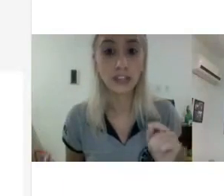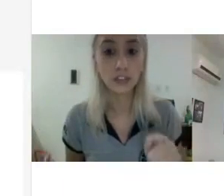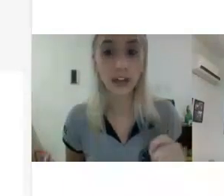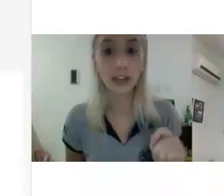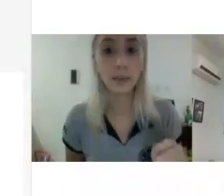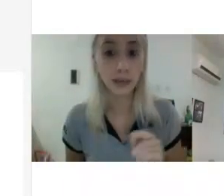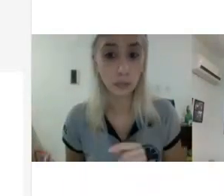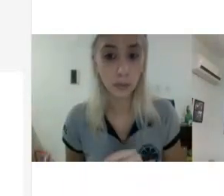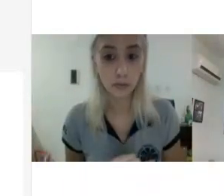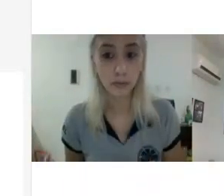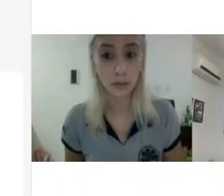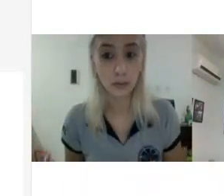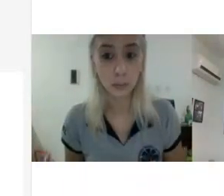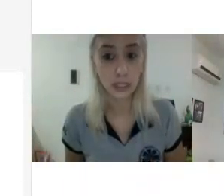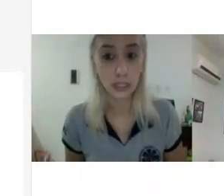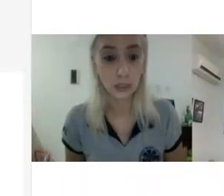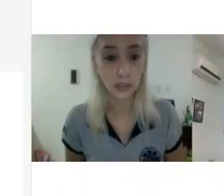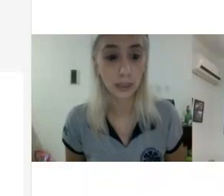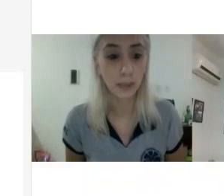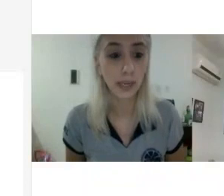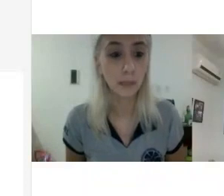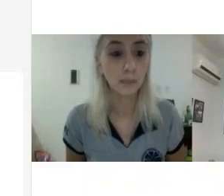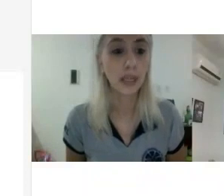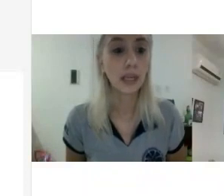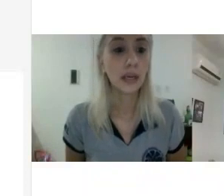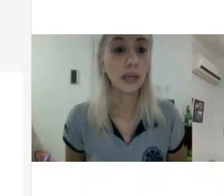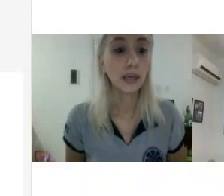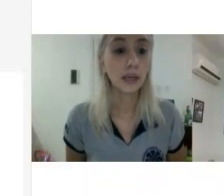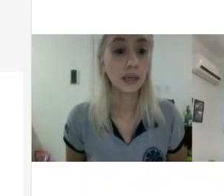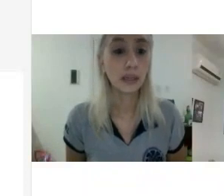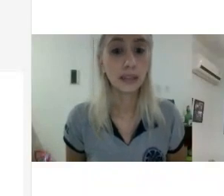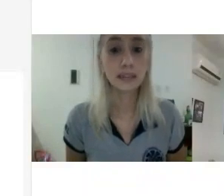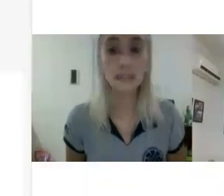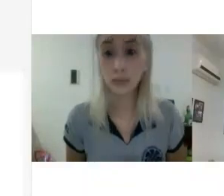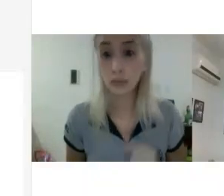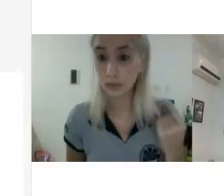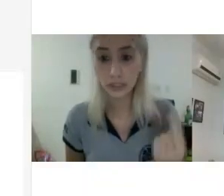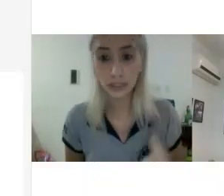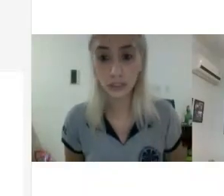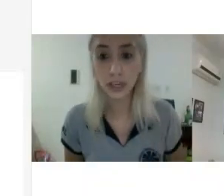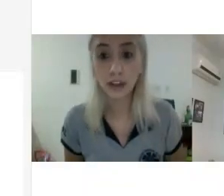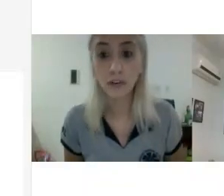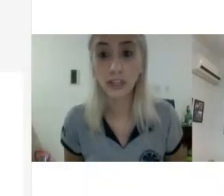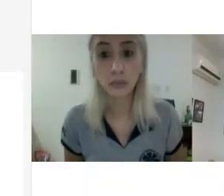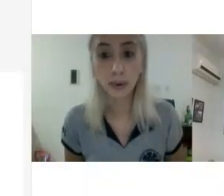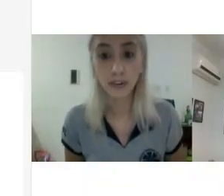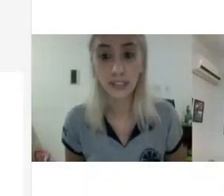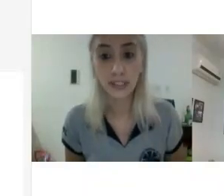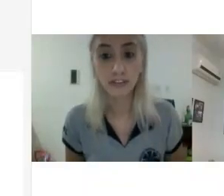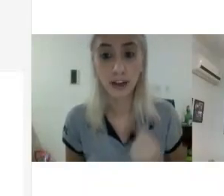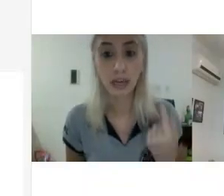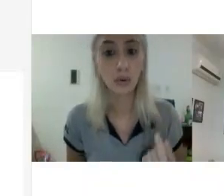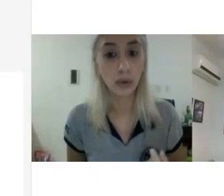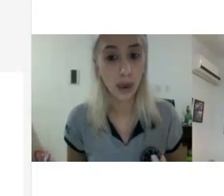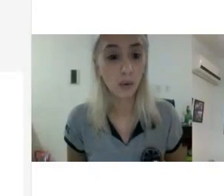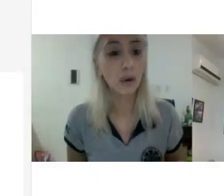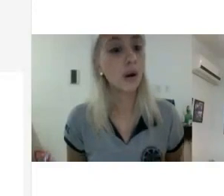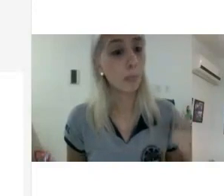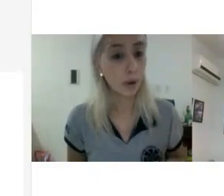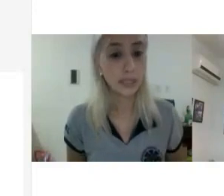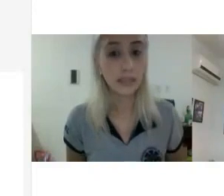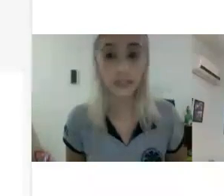aí a gente vai liberando o microfone aos pouquinhos, tá bem? Se não se sentirem à vontade para fazer a fala